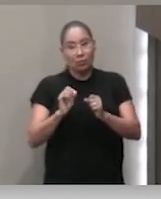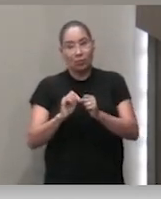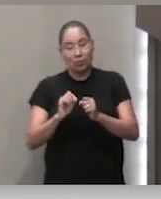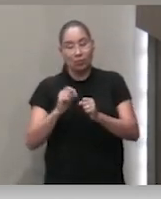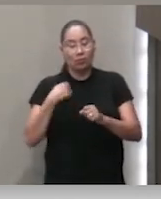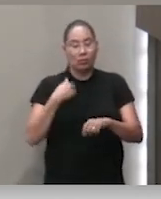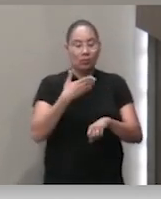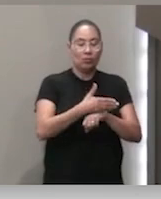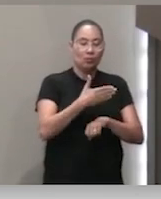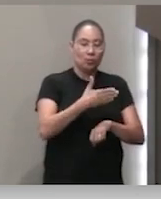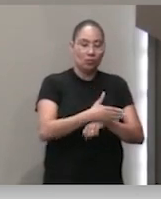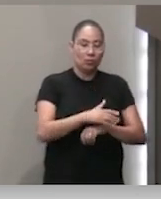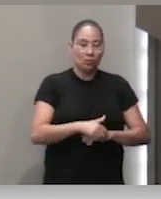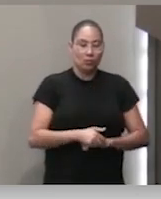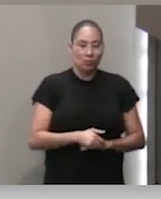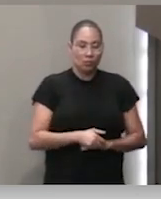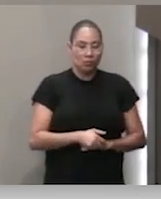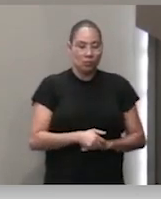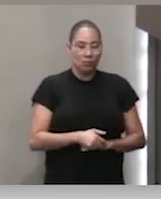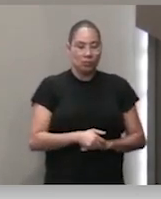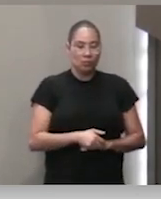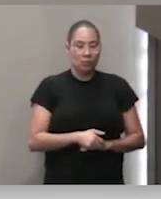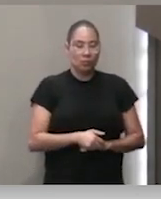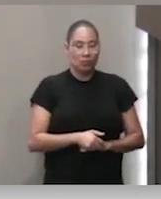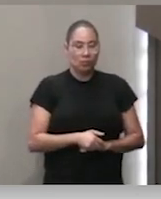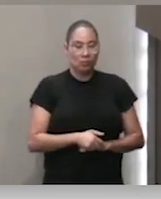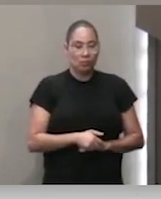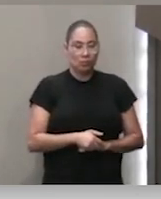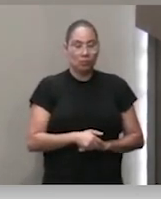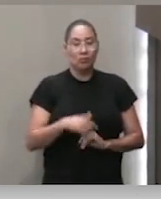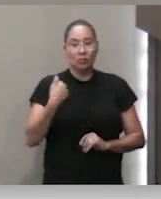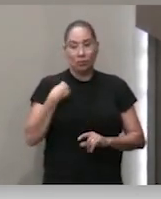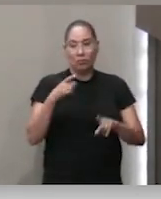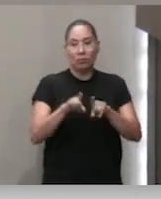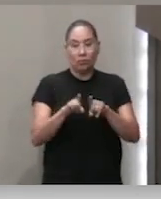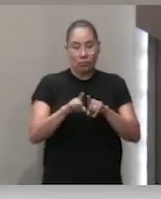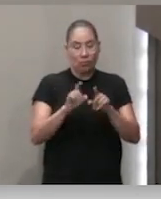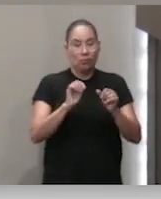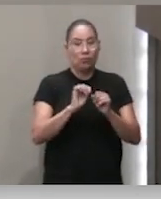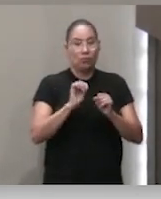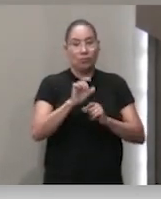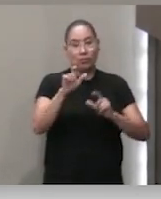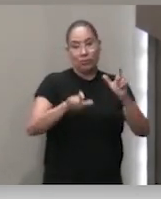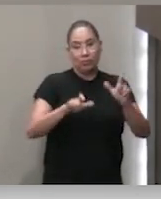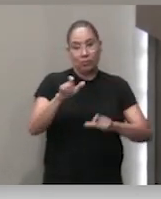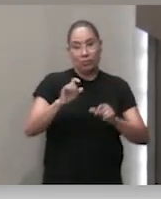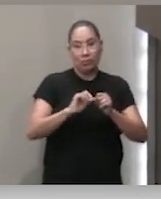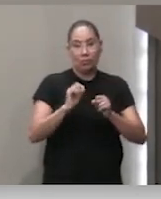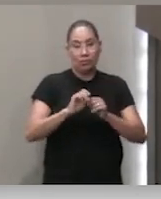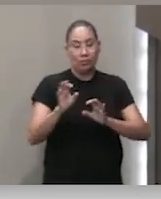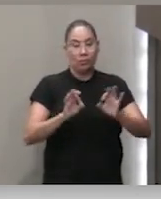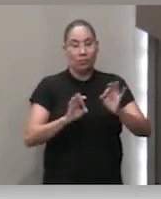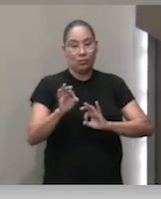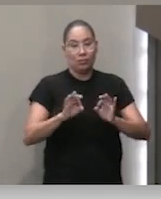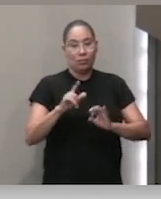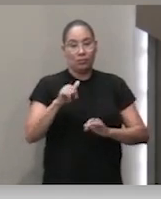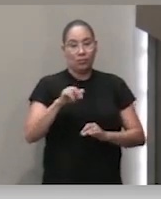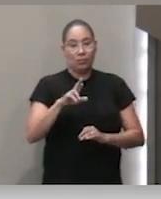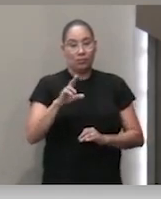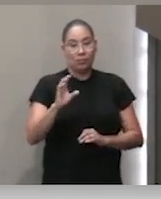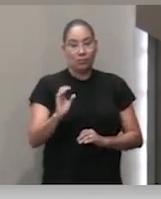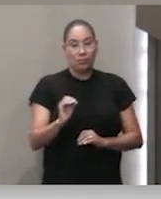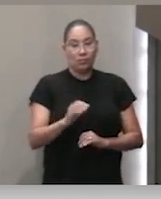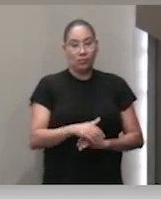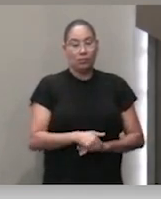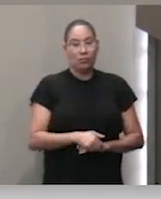de... Vereador, eu participei, eu também fiz, mas quem fez o projeto foi o vereador Leandro Rosso. Foi o vereador